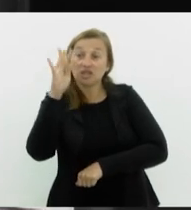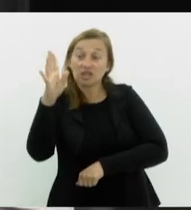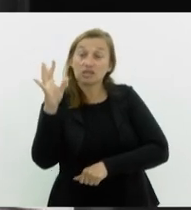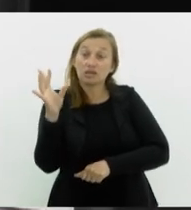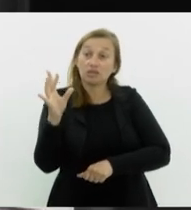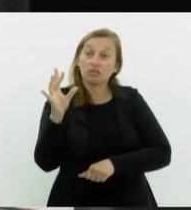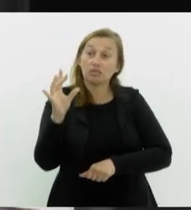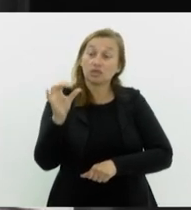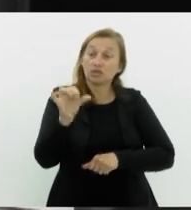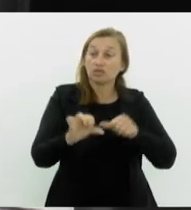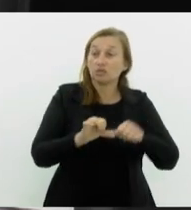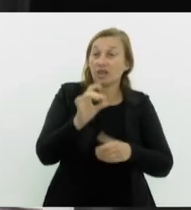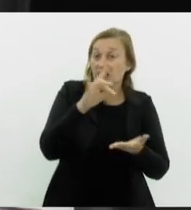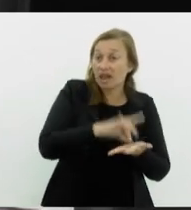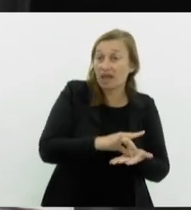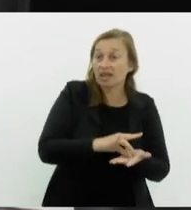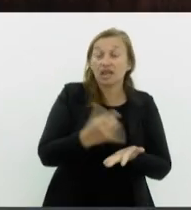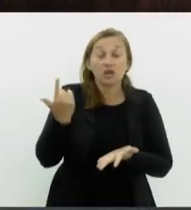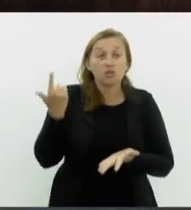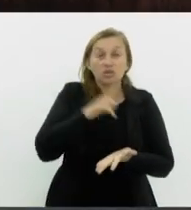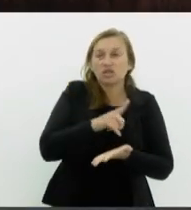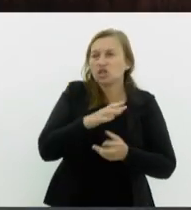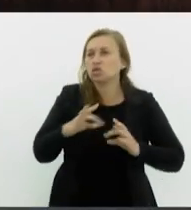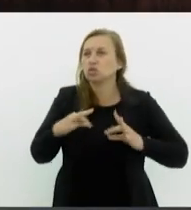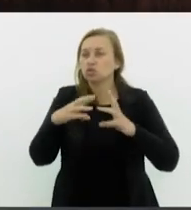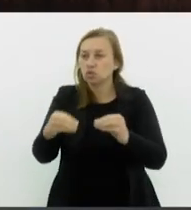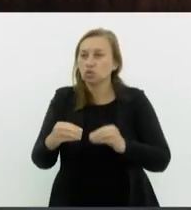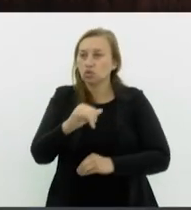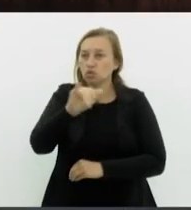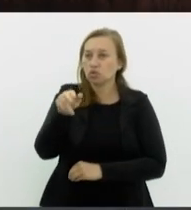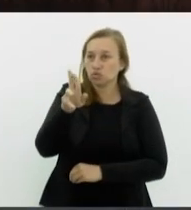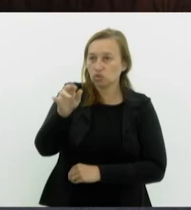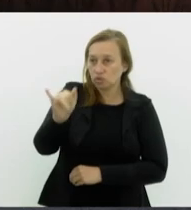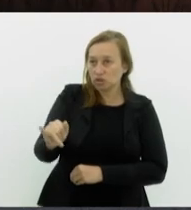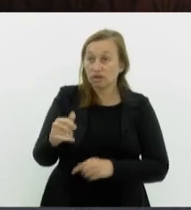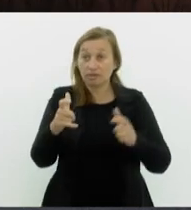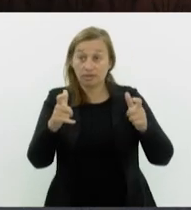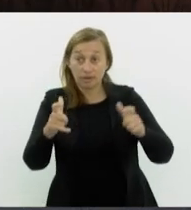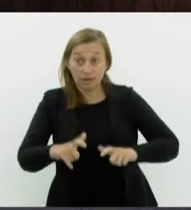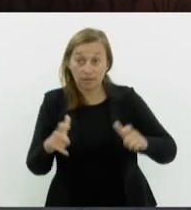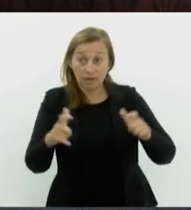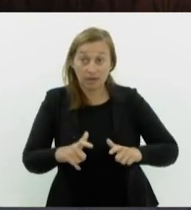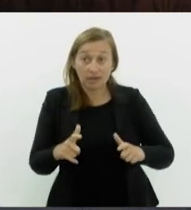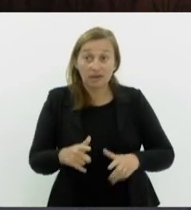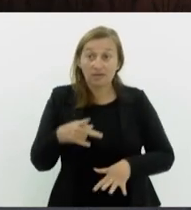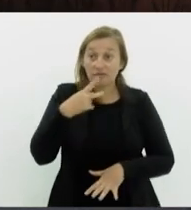ele ganhava todos os júris ali. Dizem que